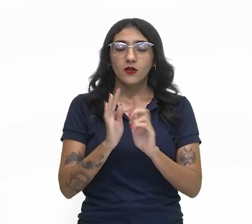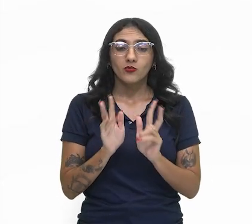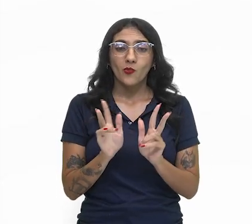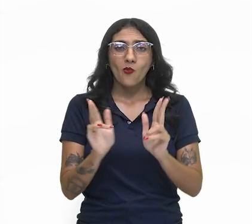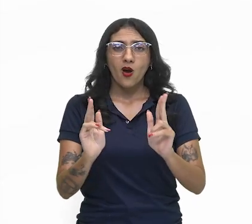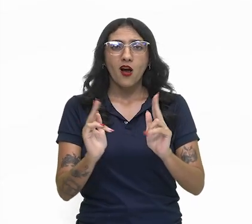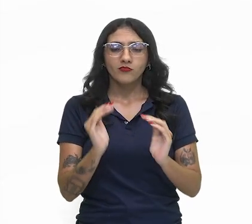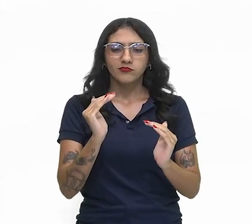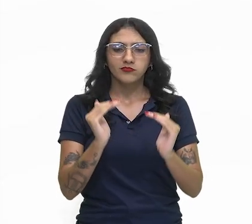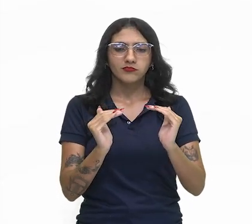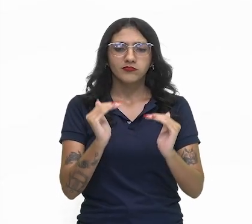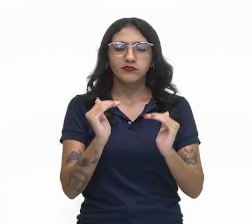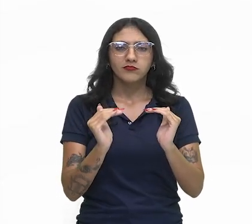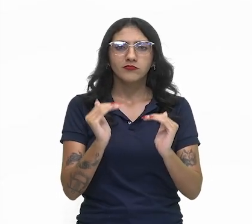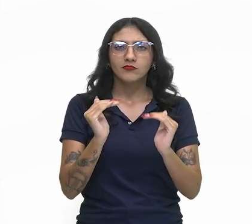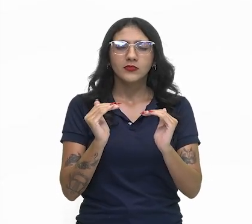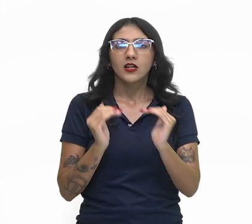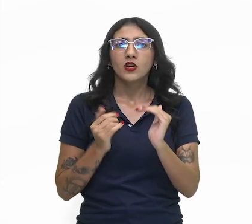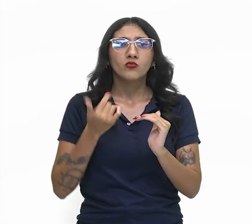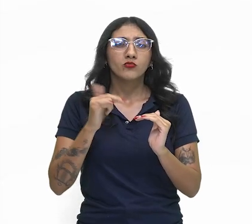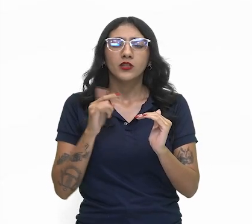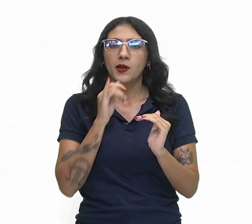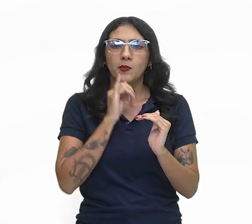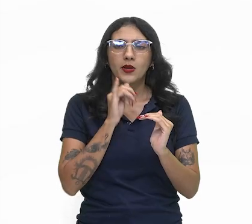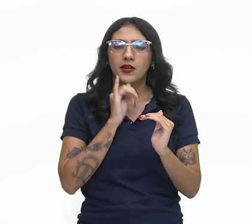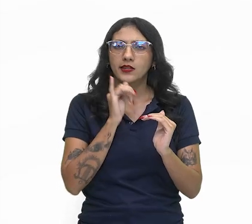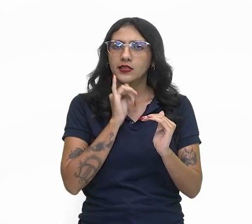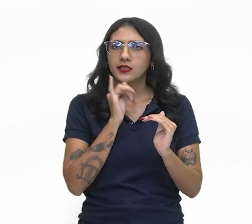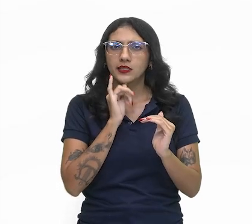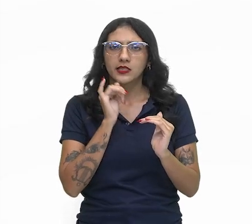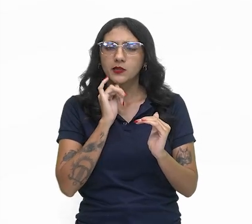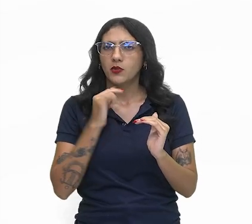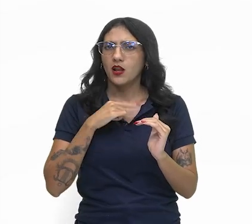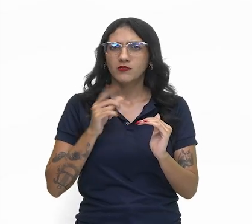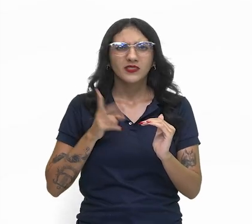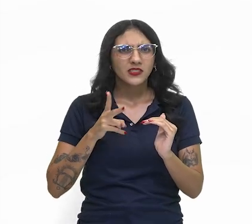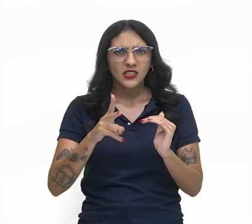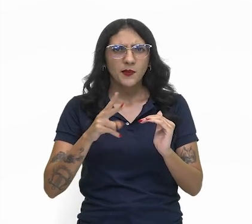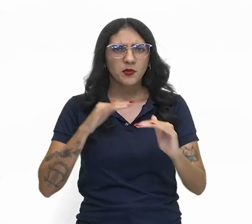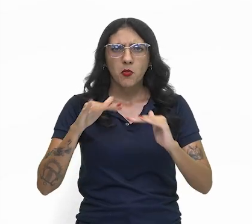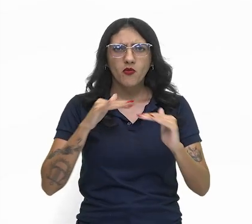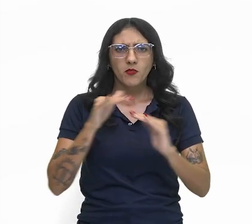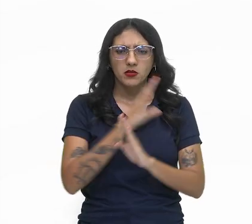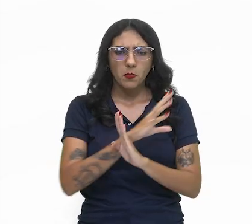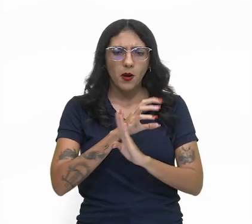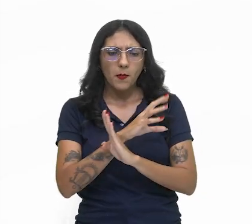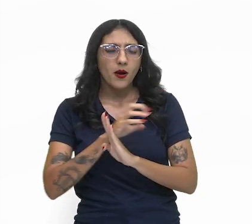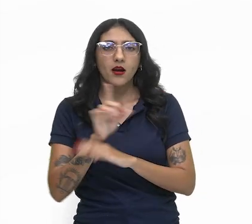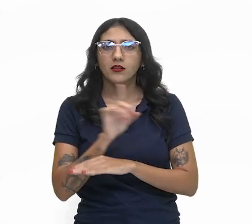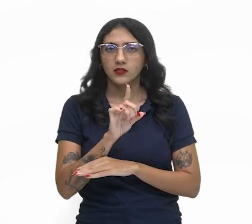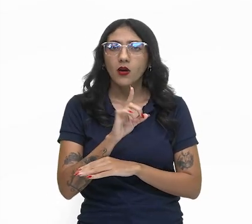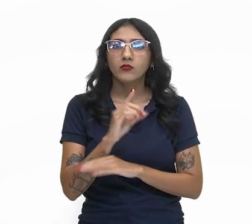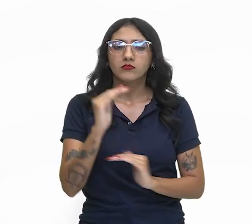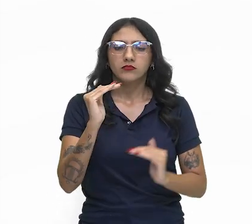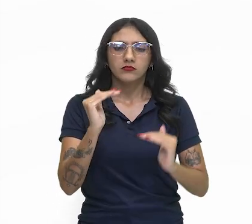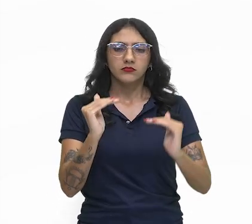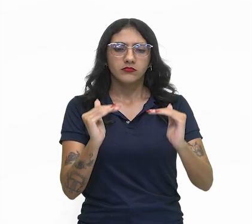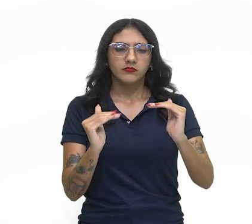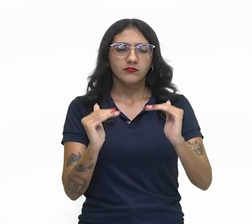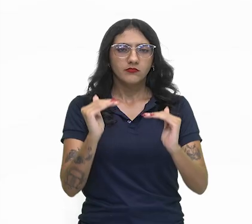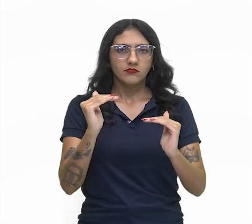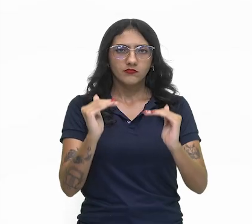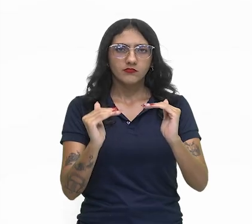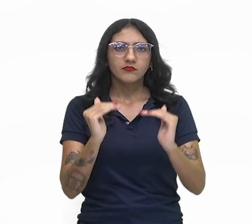vai ficar, o calor não vai ficar sendo em trânsito a vida toda, um momento